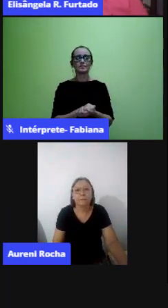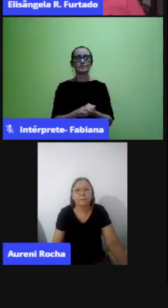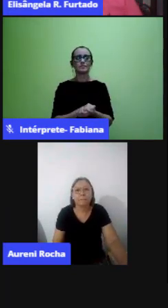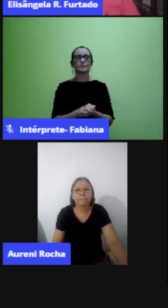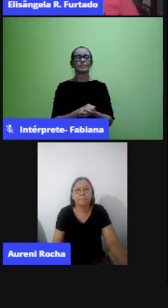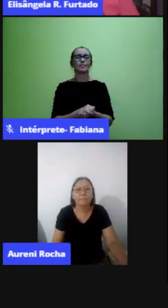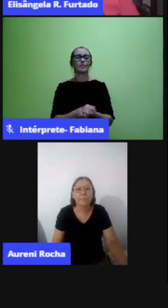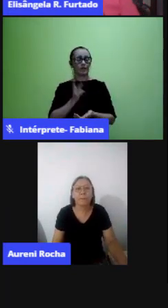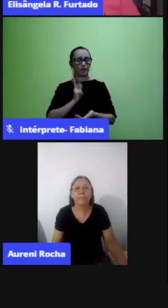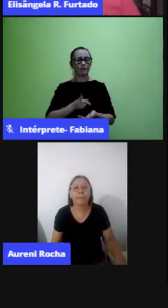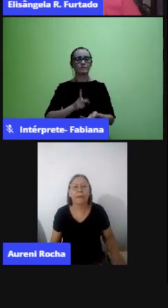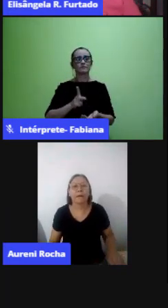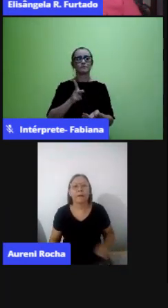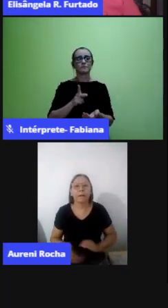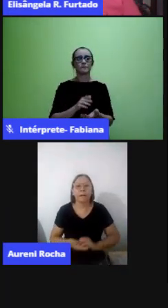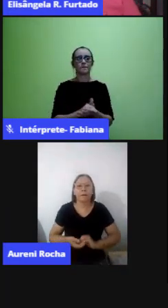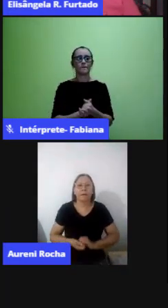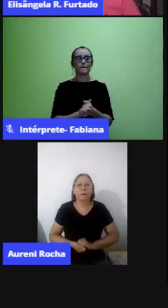Então vamos continuar.